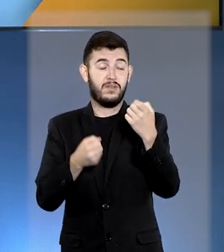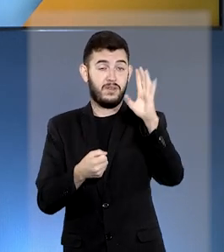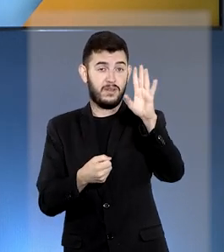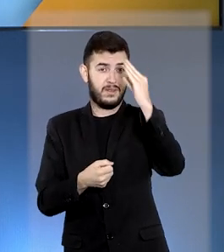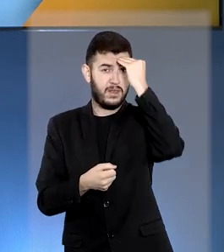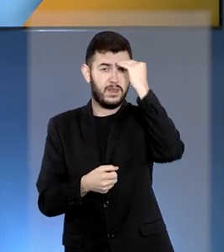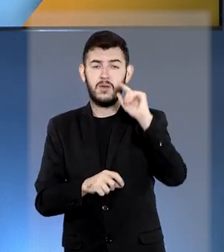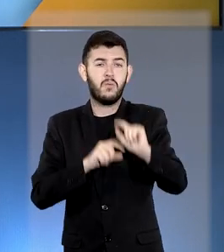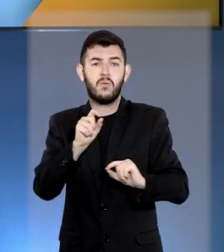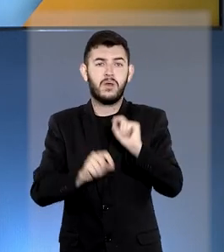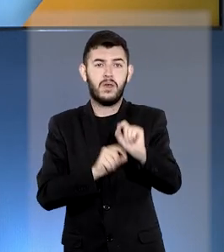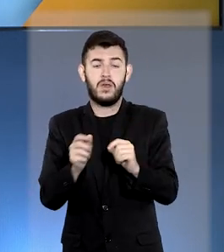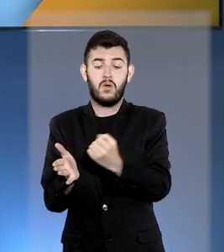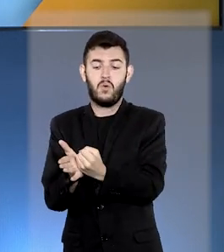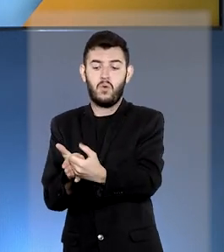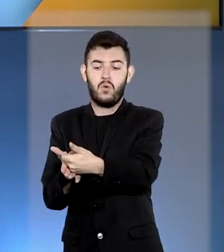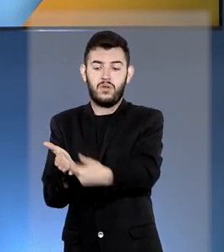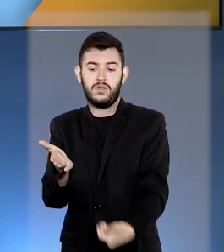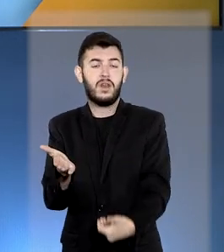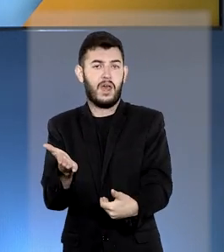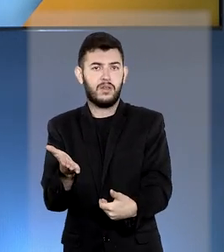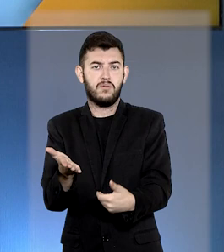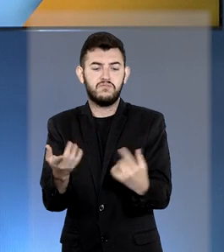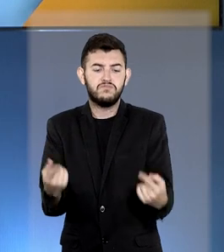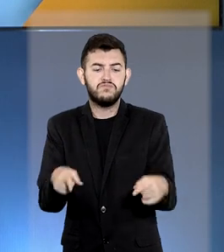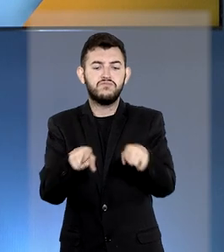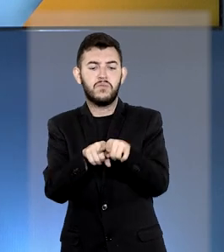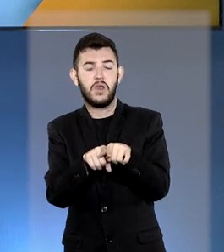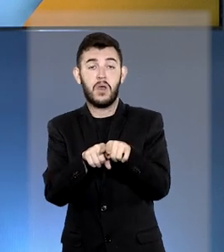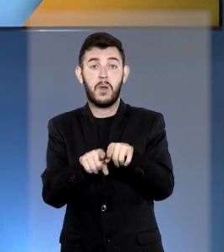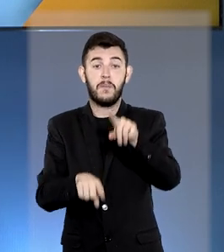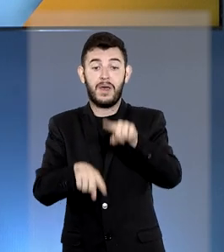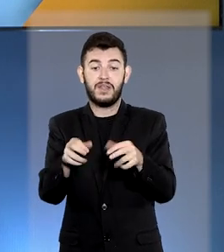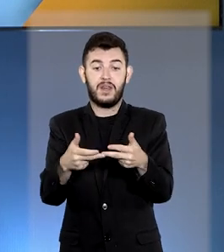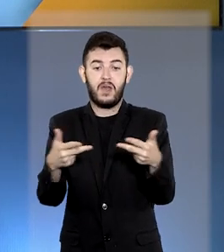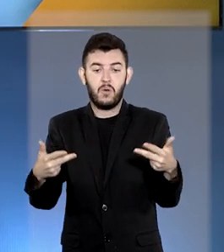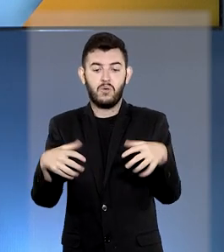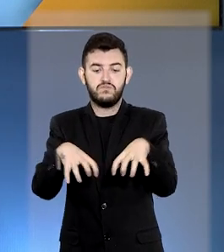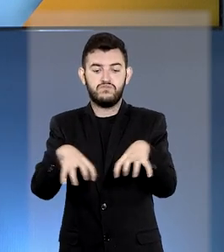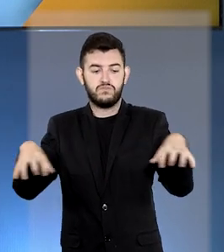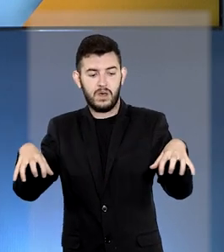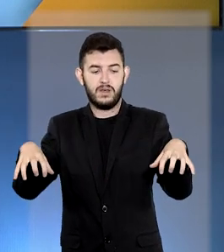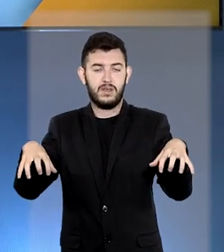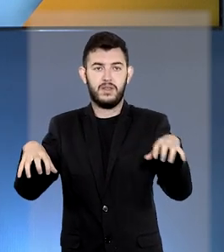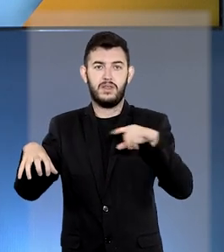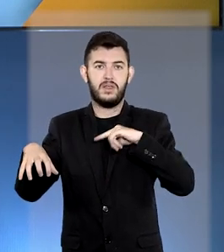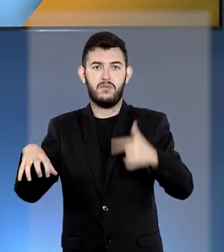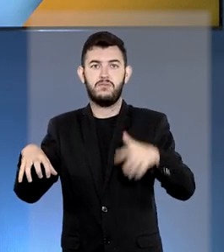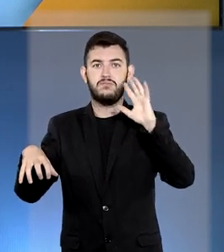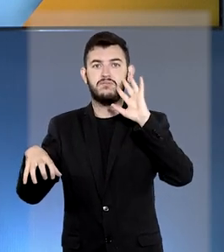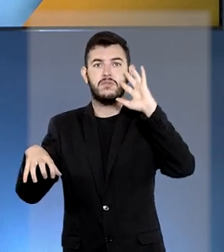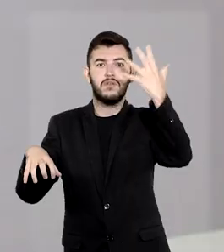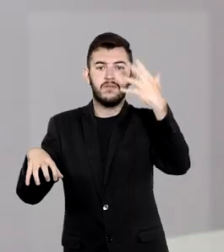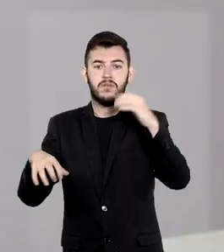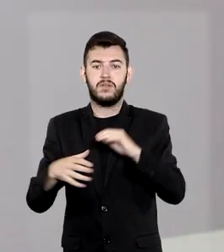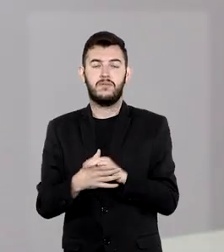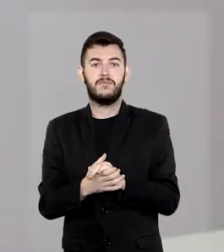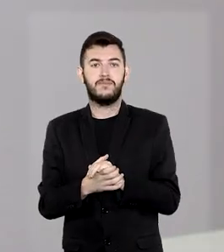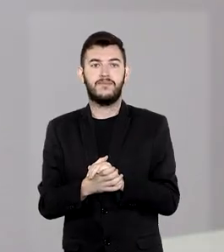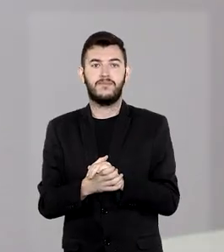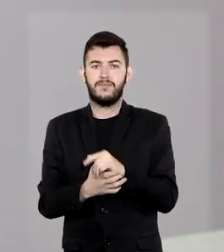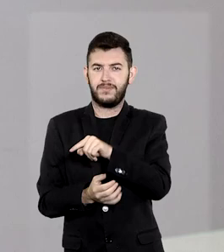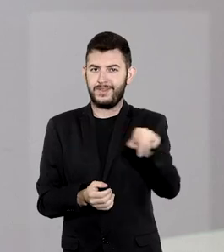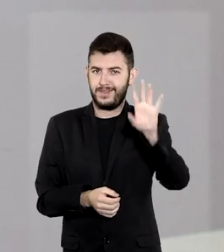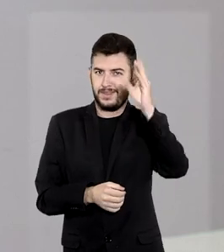de união estável com separação total de bens não produz efeitos perante terceiros. Entenda. A